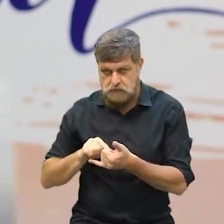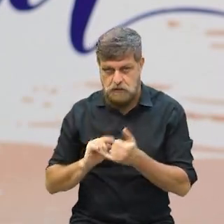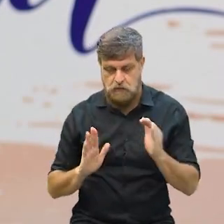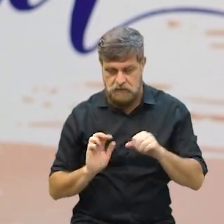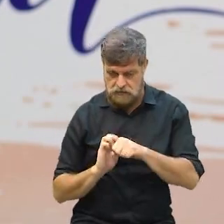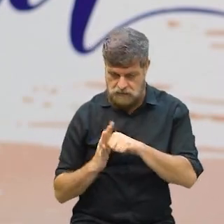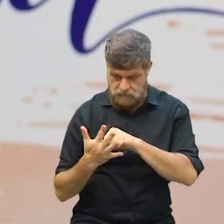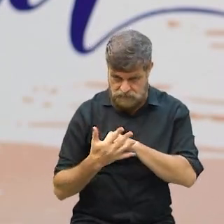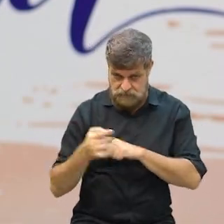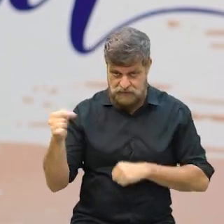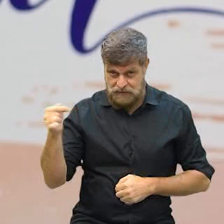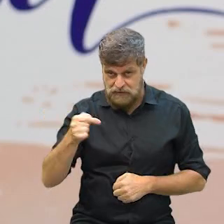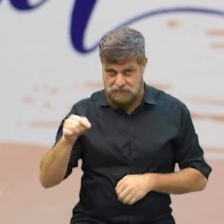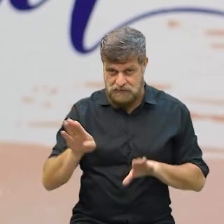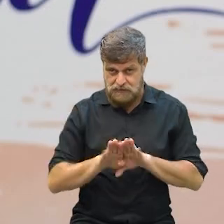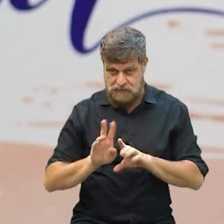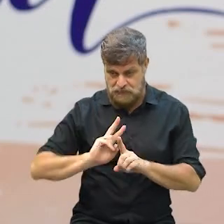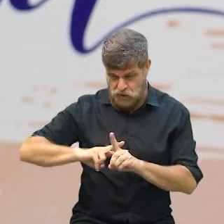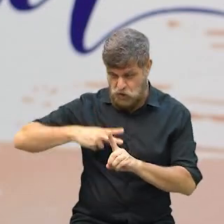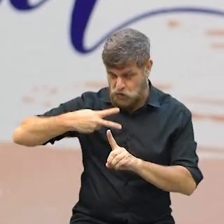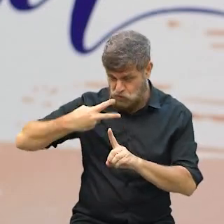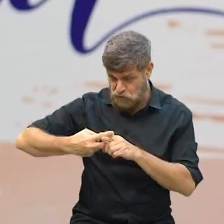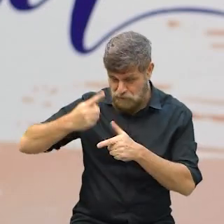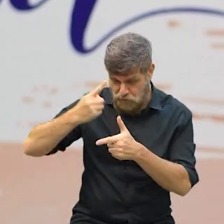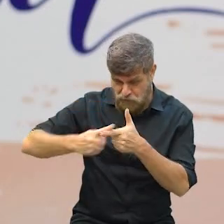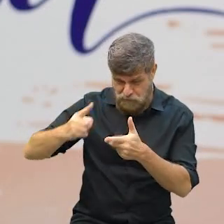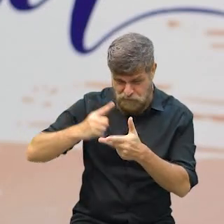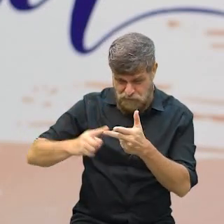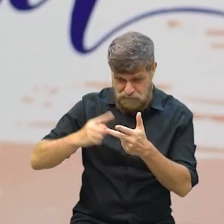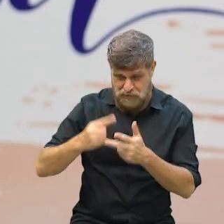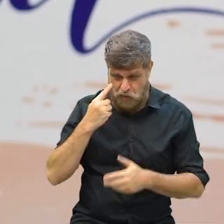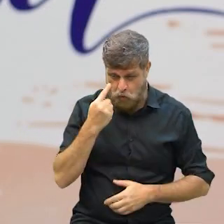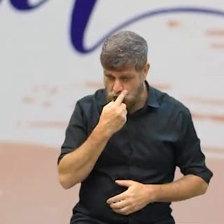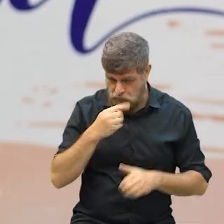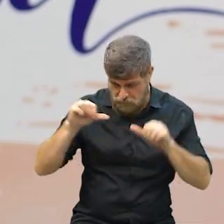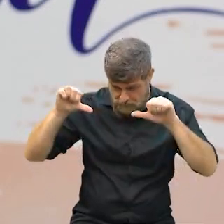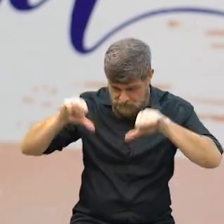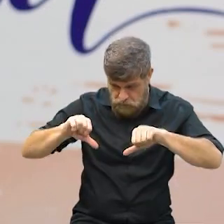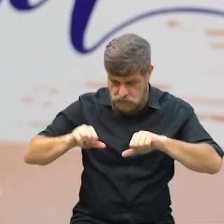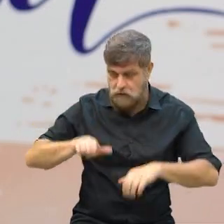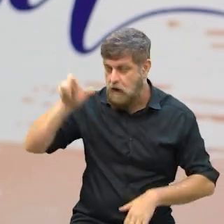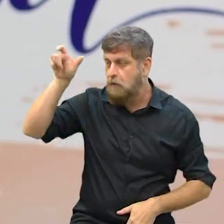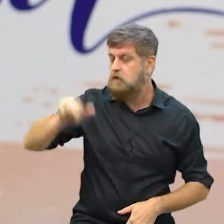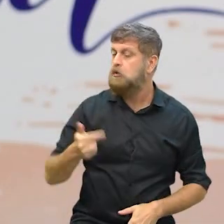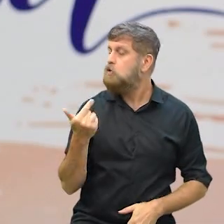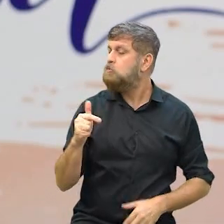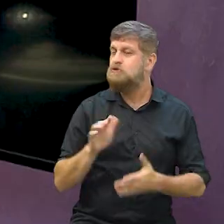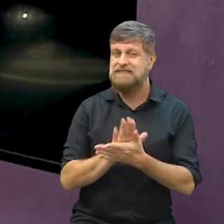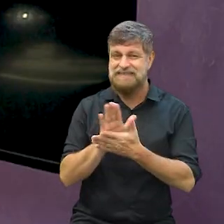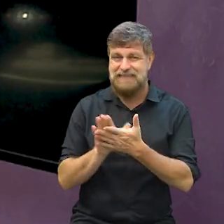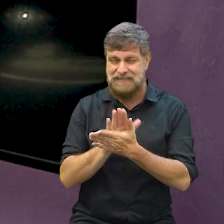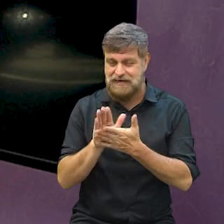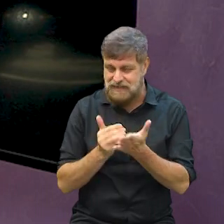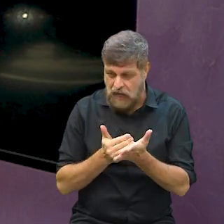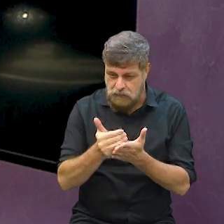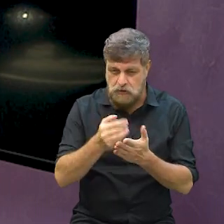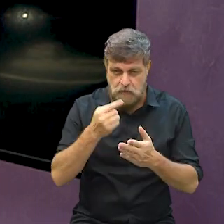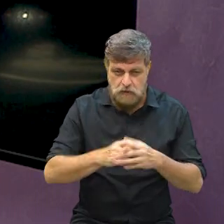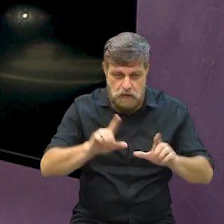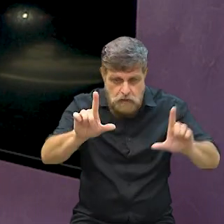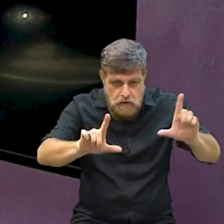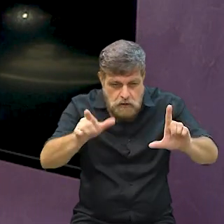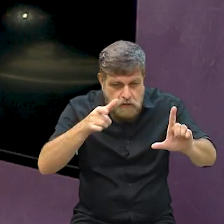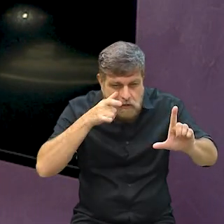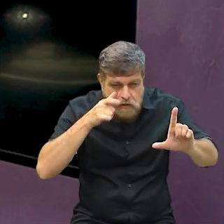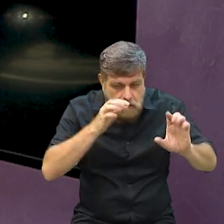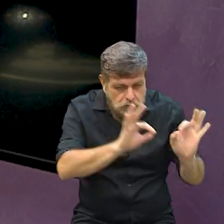A pandemia pode-se dizer que agravou os problemas dos olhos aí? Gente que não tinha, começou a ter, porque ficou